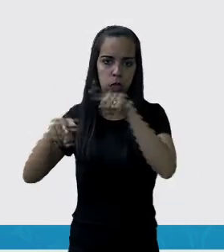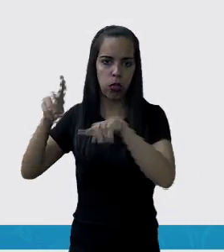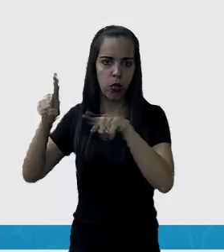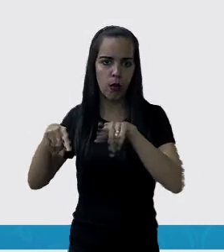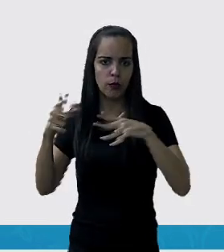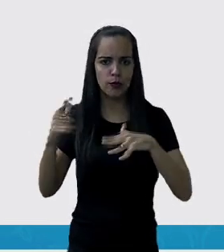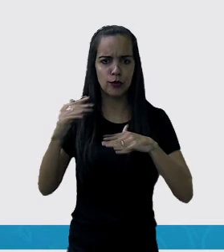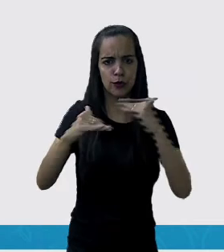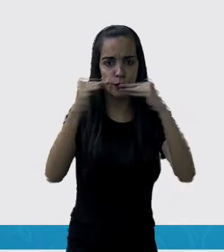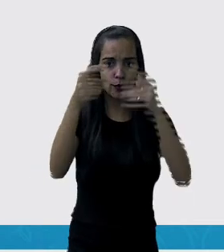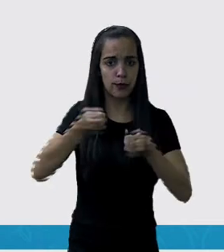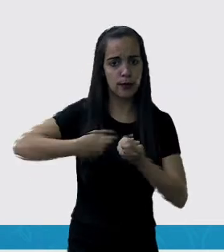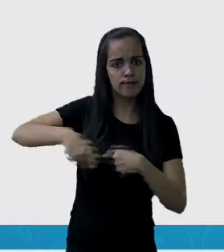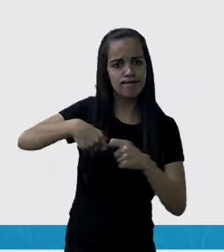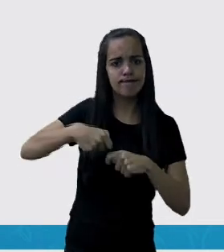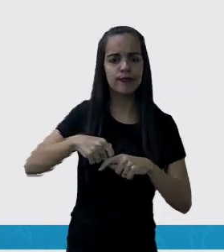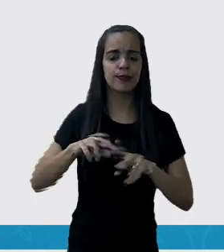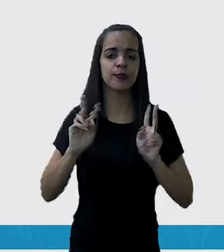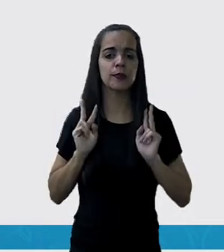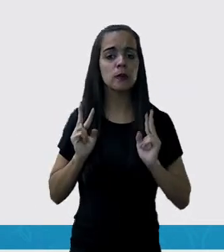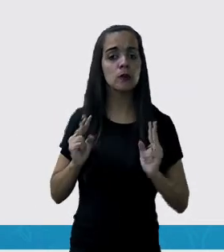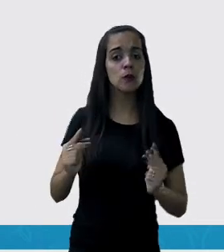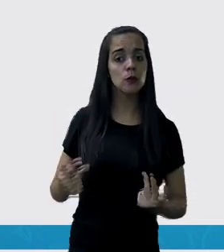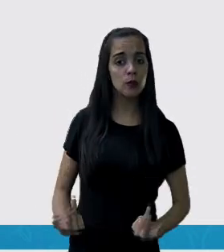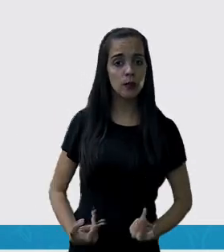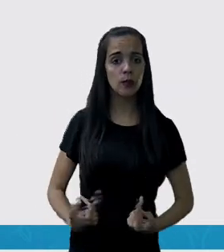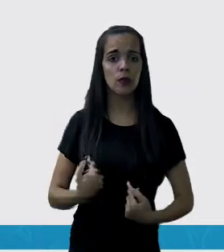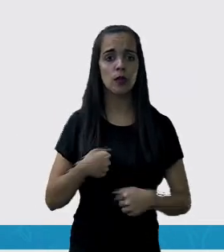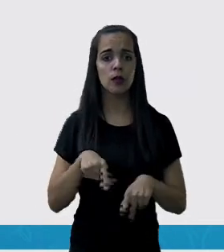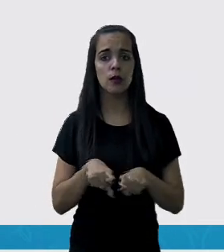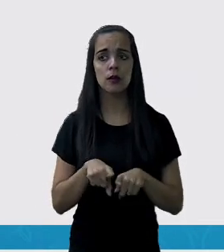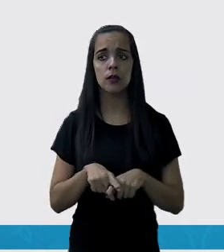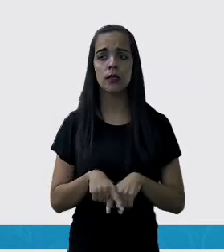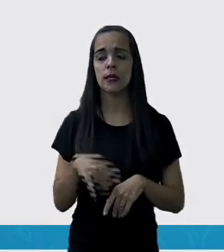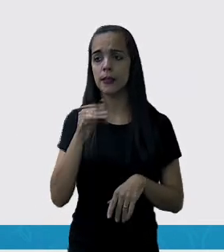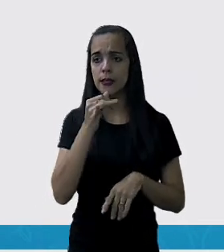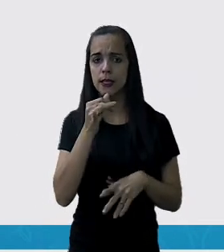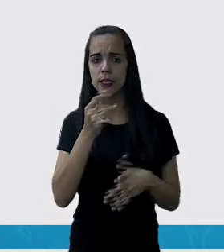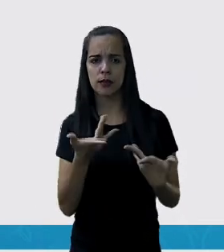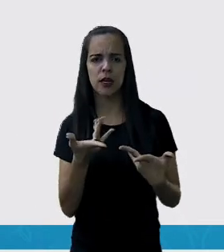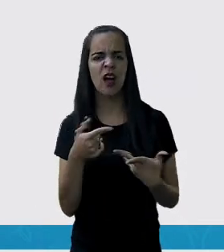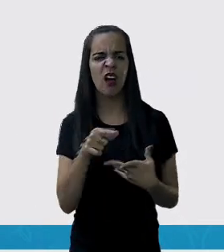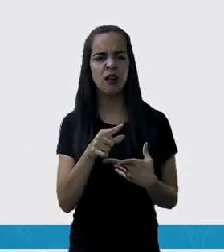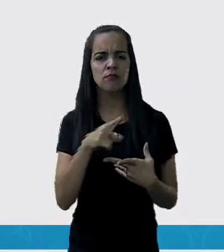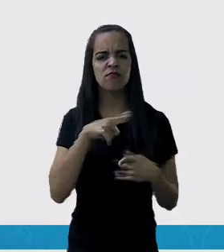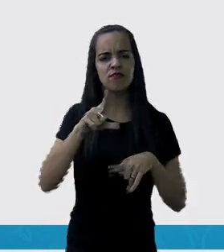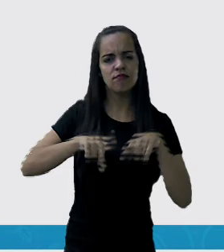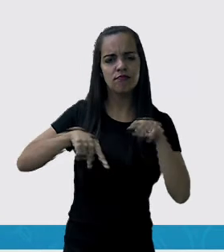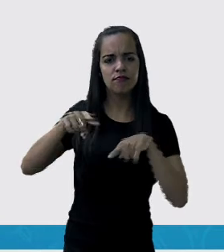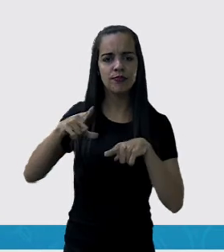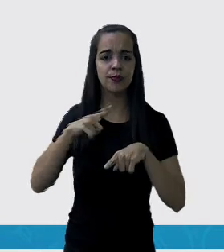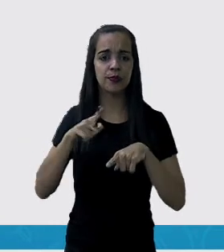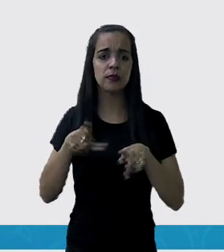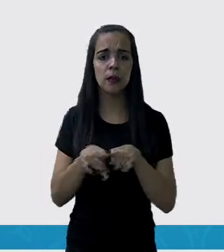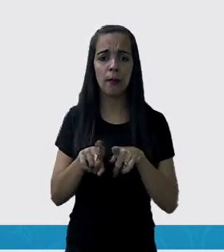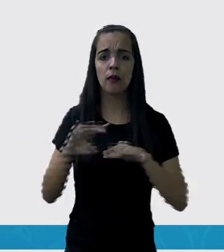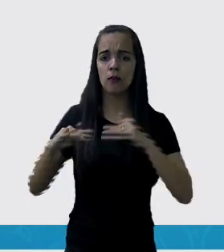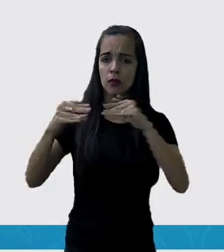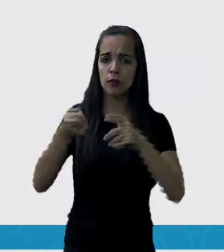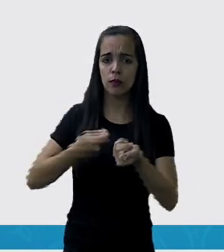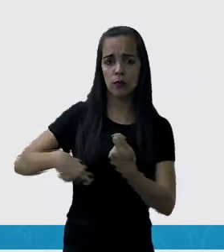econômica entre os países, entre o desenvolvimento econômico e